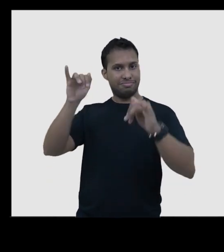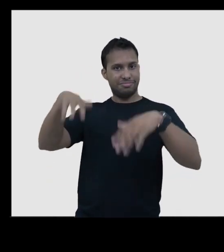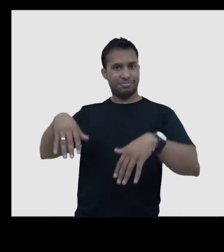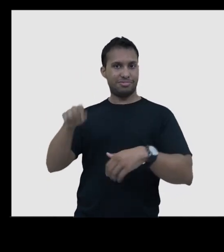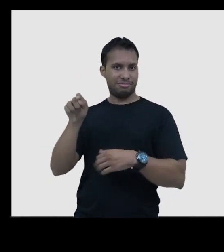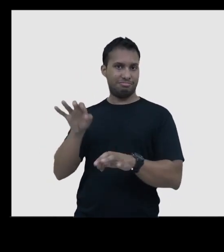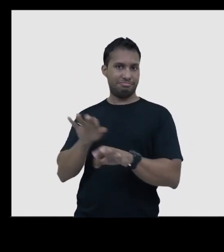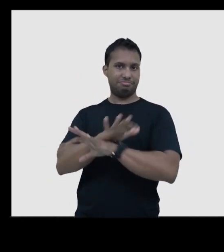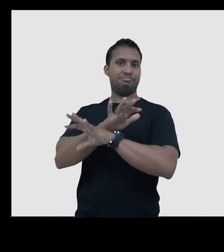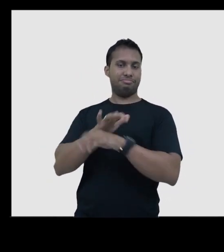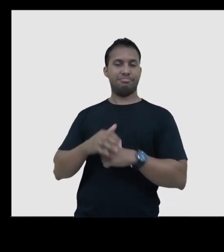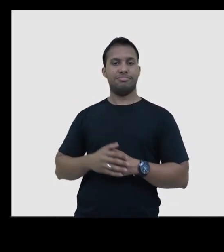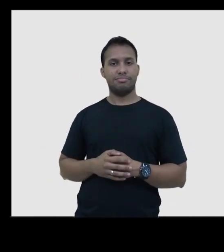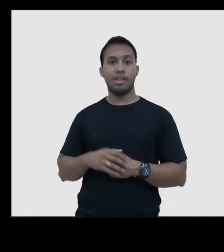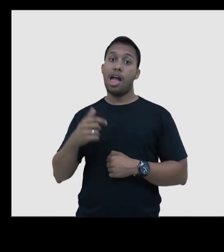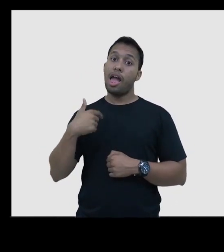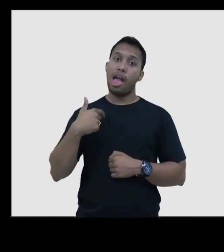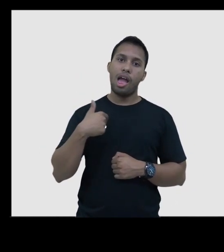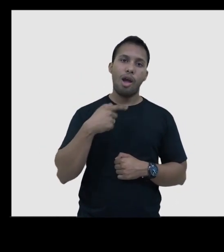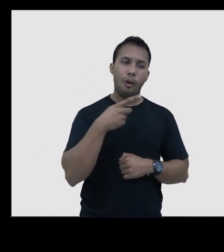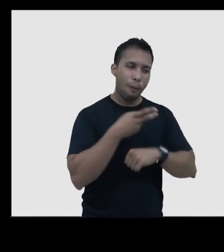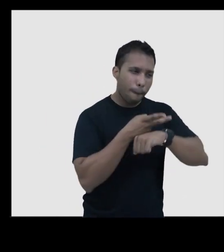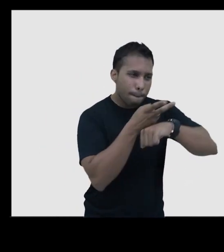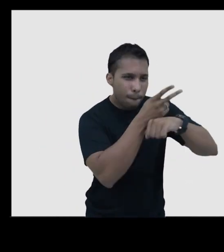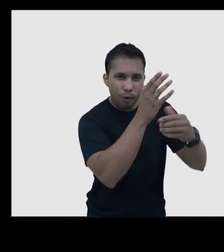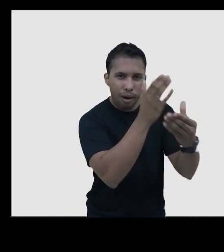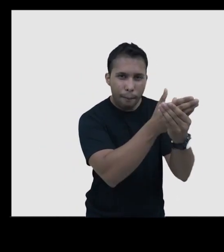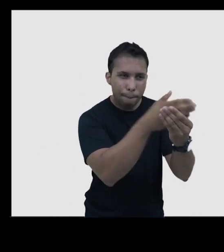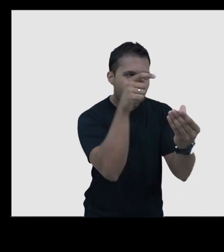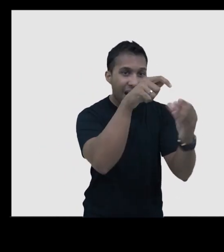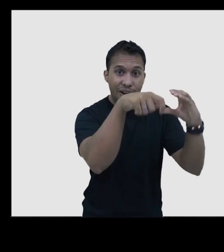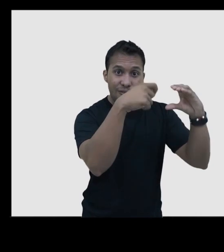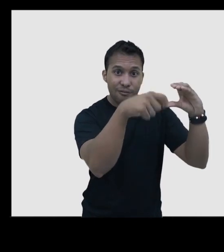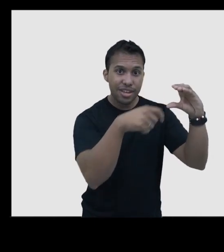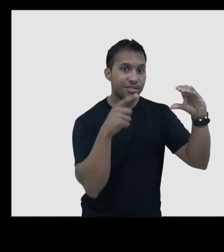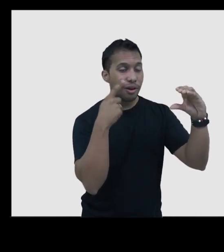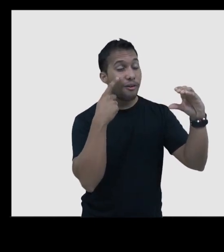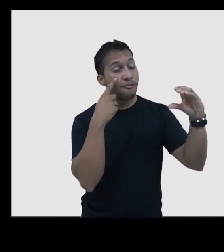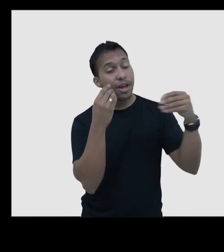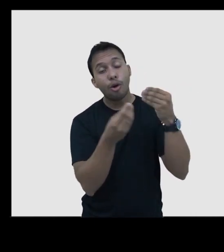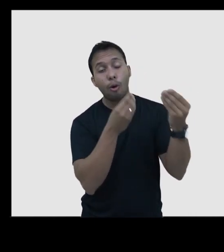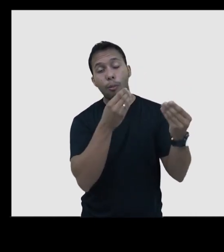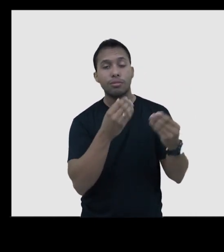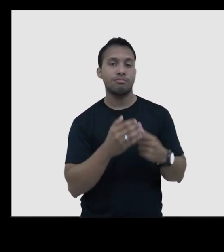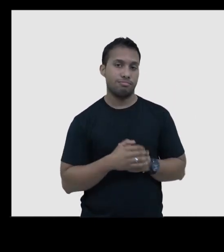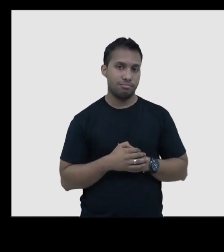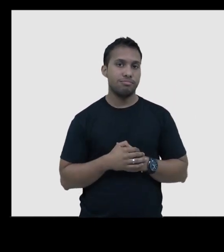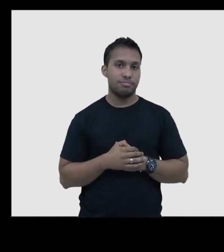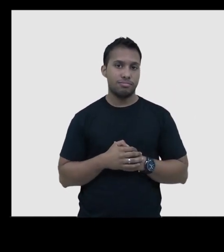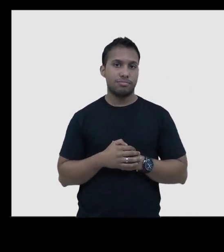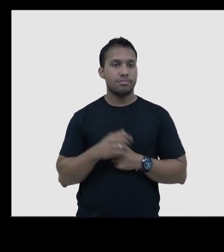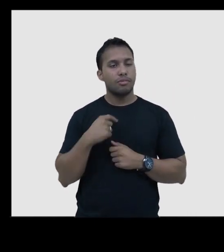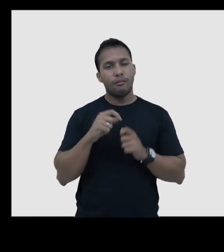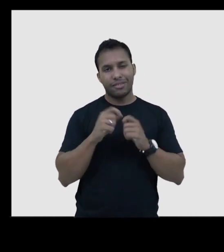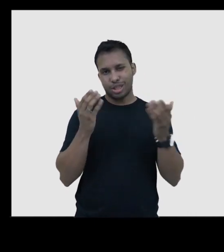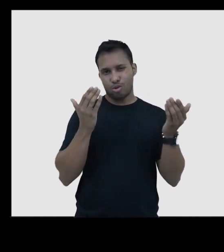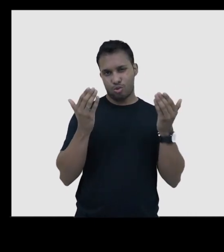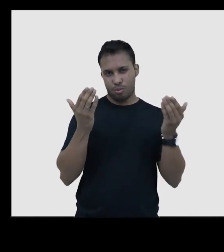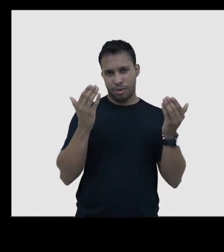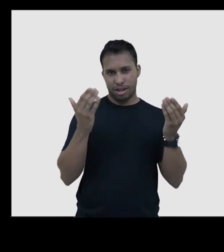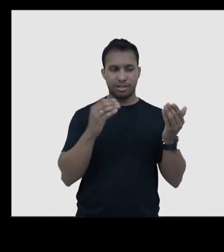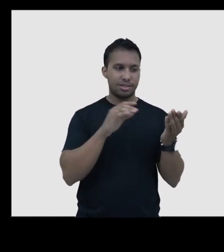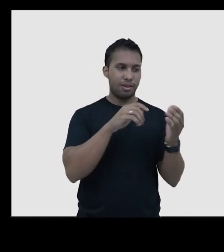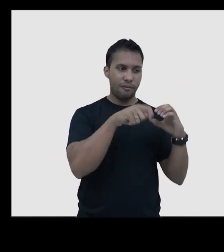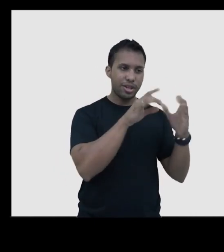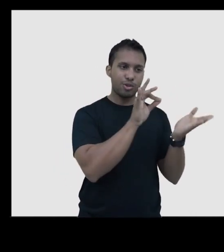Bom, acabou de encerrar aqui a minha exportação, né? Então eu vou na pasta onde está o vídeo que eu acabei de exportar e ver como é que ficou o resultado,